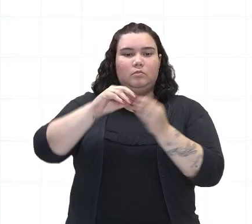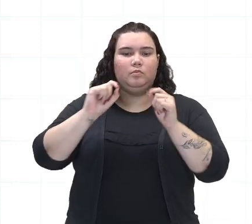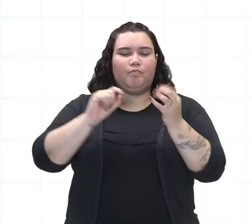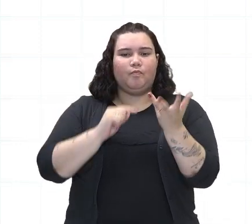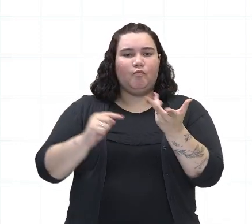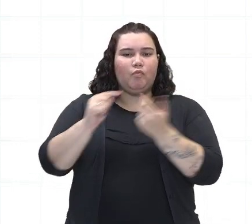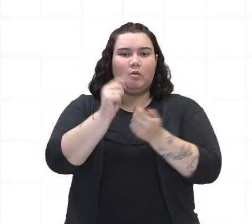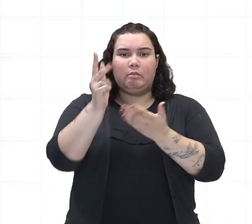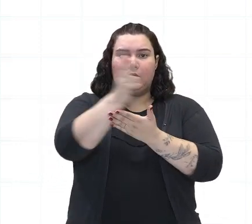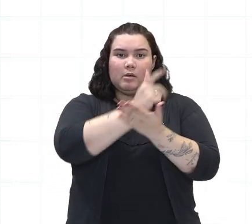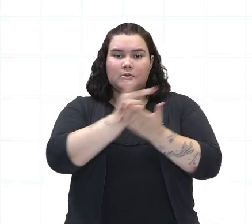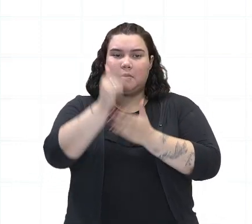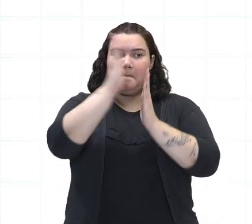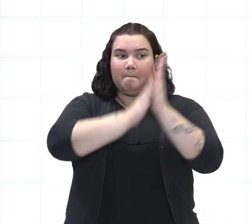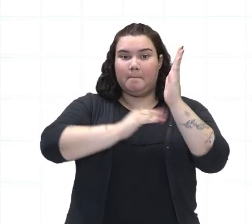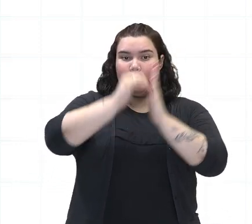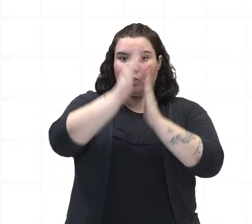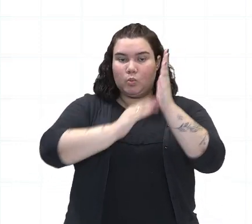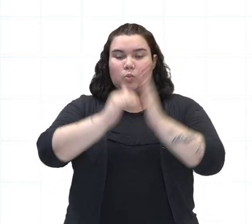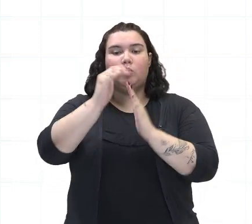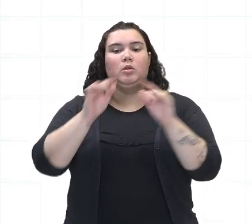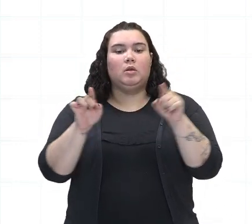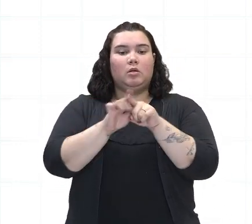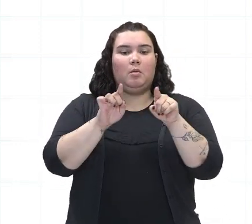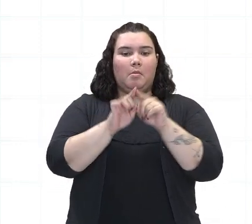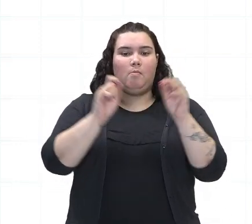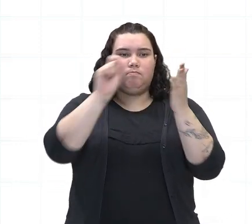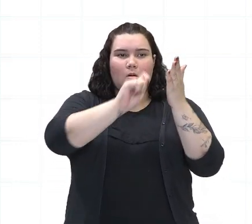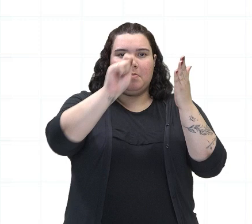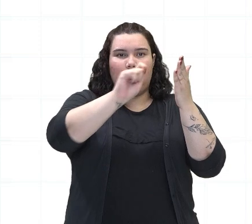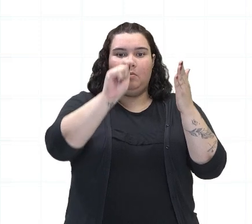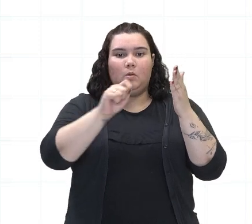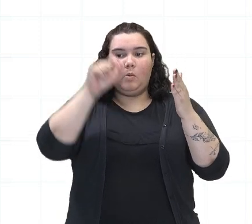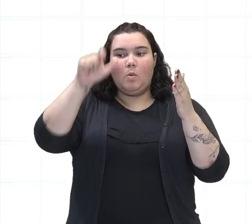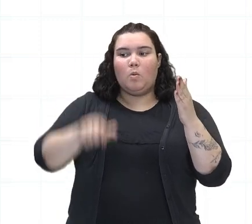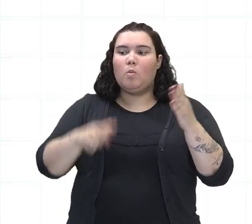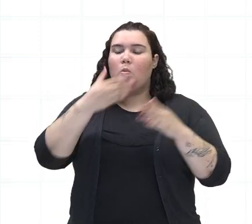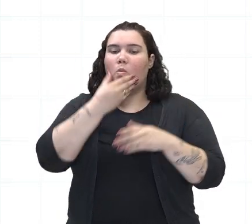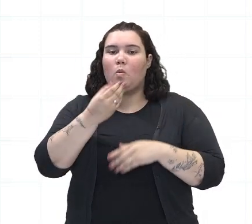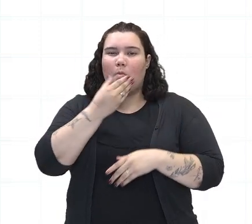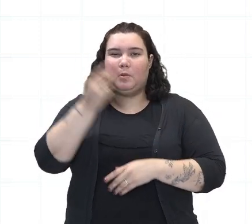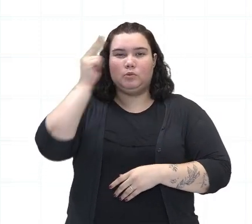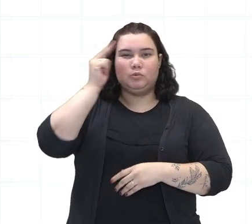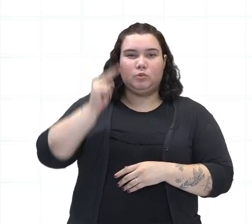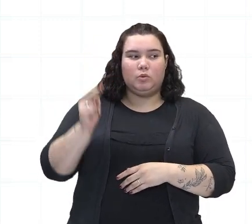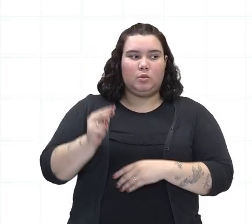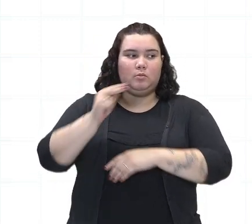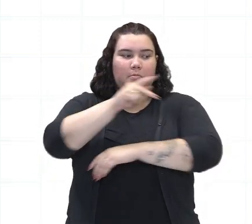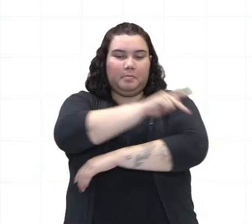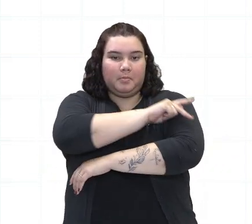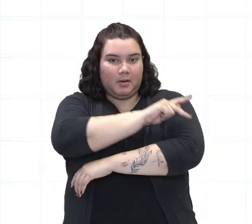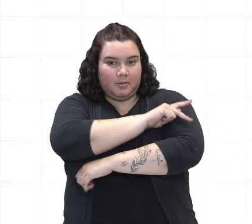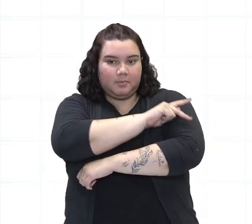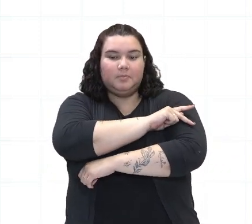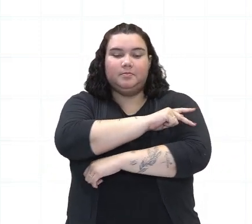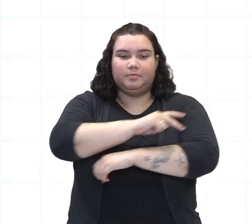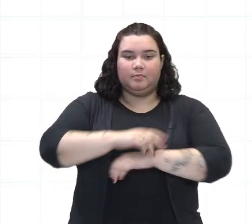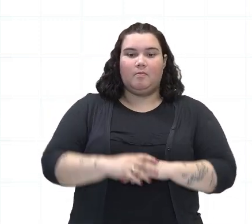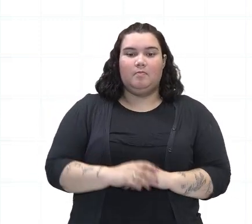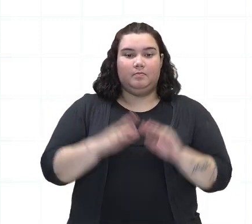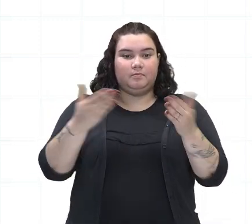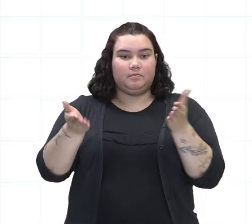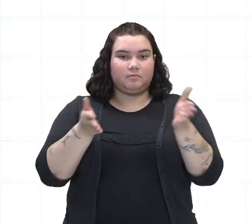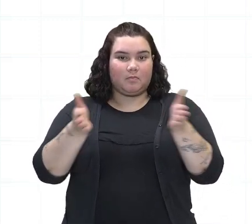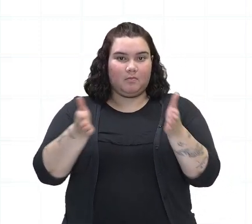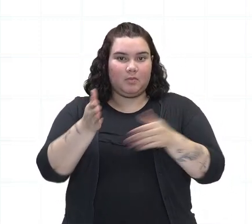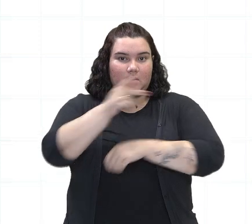desenhos, pinturas e inscrições realizadas pelo homem pré-histórico. Então, nós vimos que desde o período da